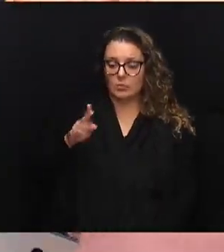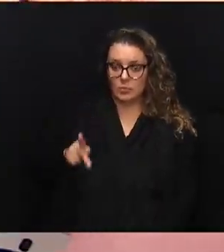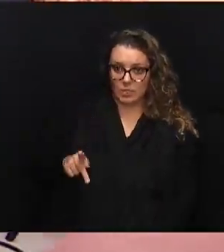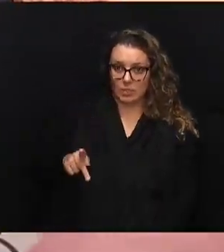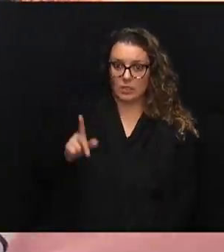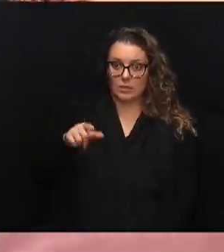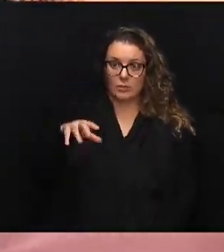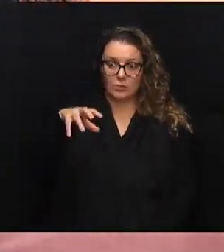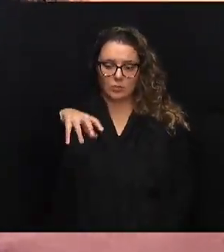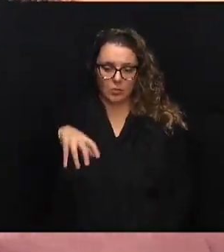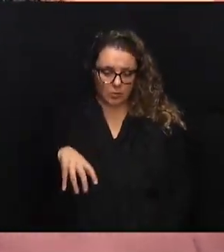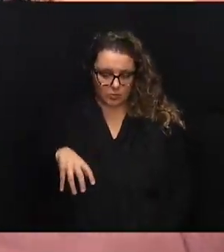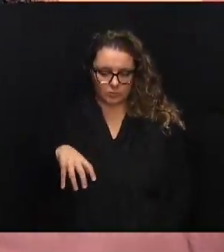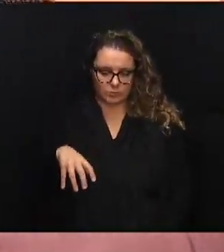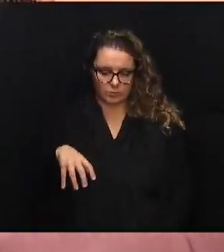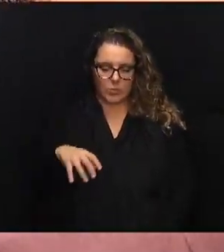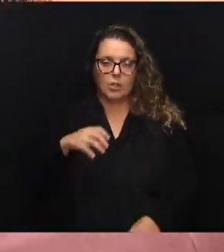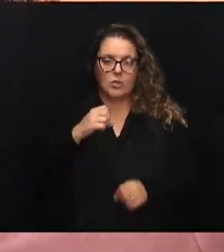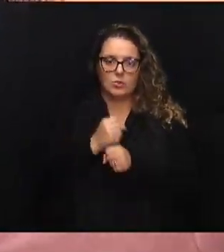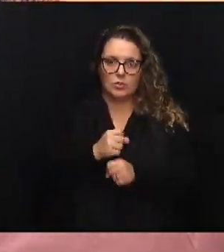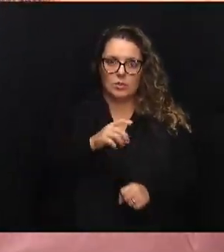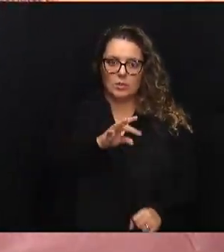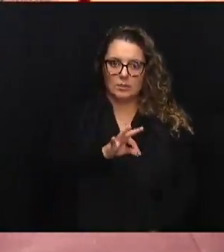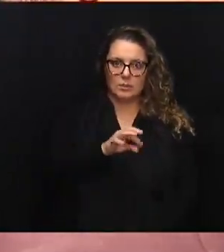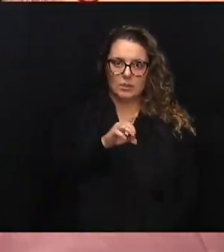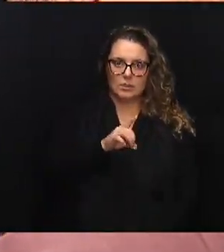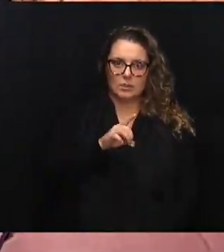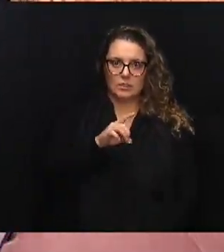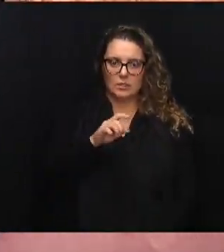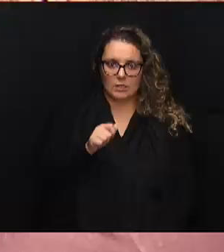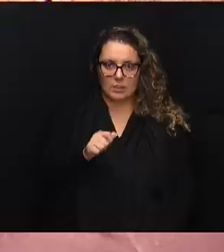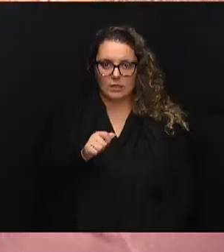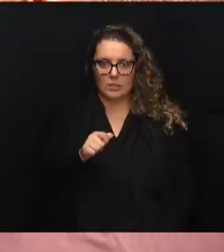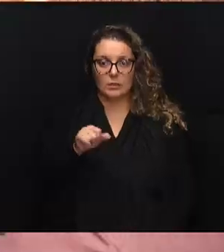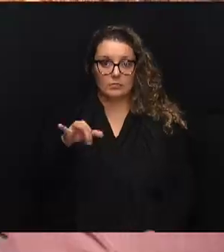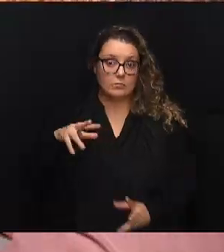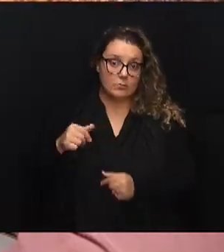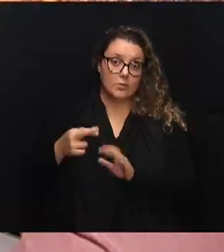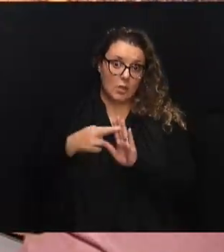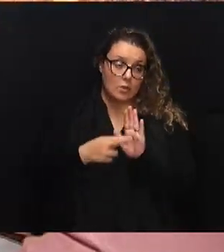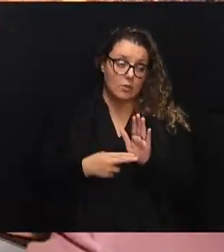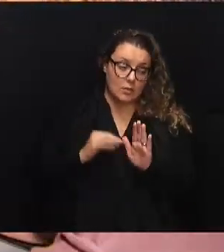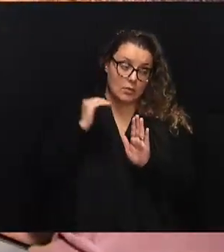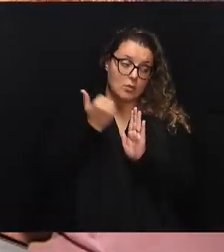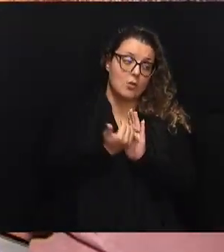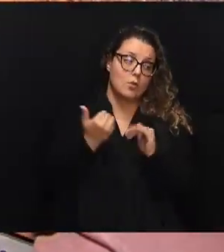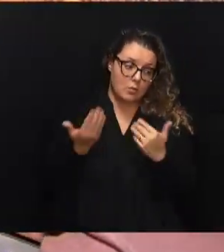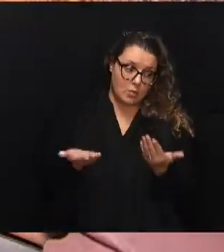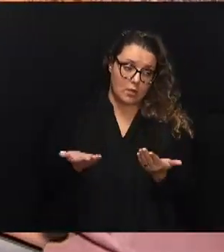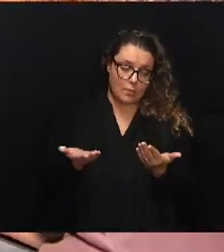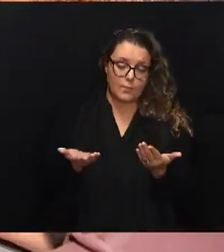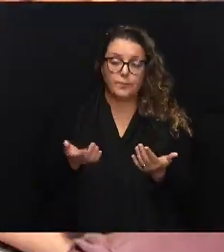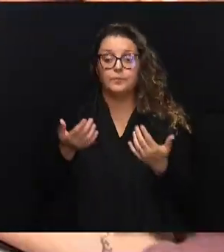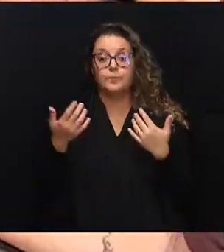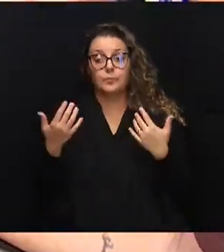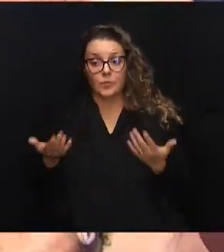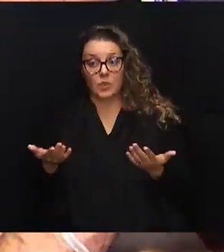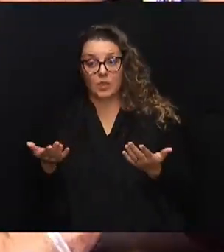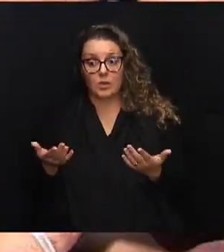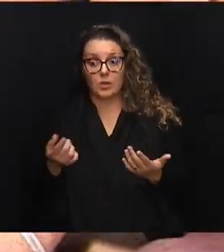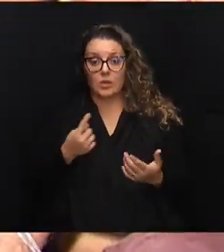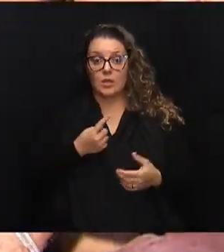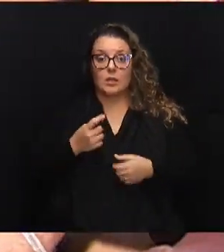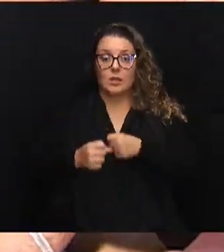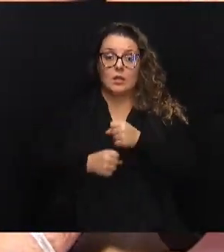um órgão que, junto com a TDA, que já é um órgão internacional, vai dizer quais são as regras que a gente vai seguir, né? Então, assim, anualmente a gente